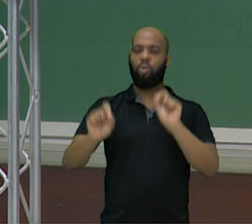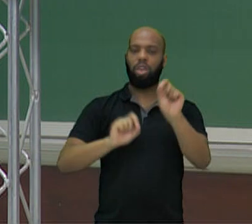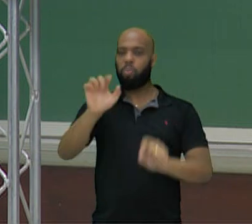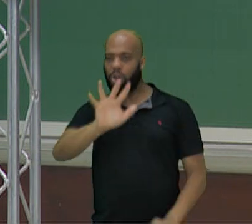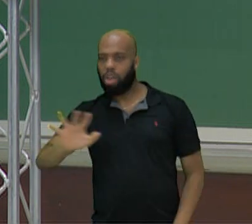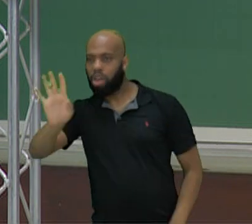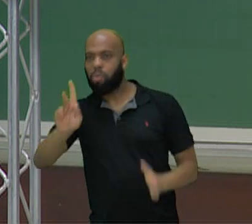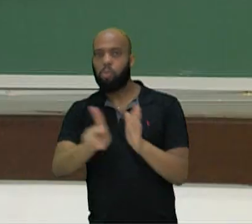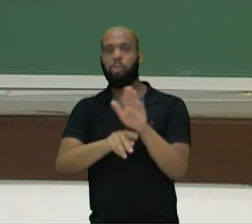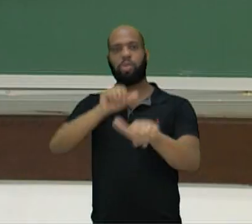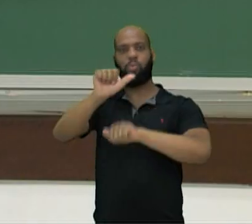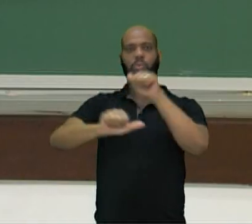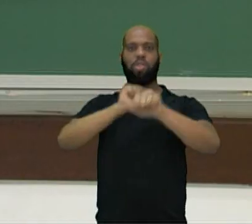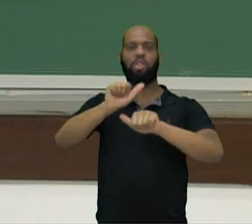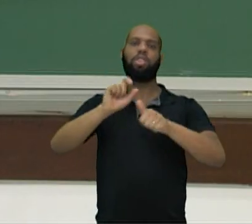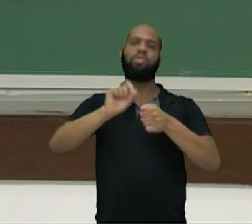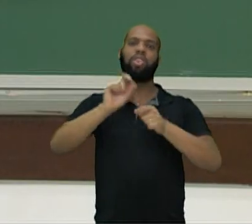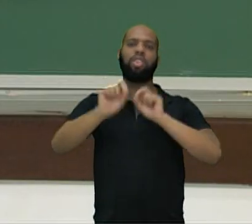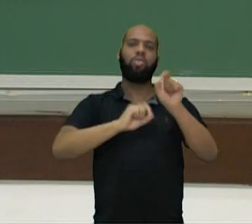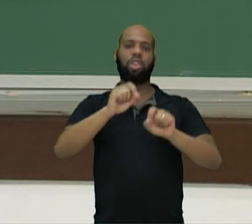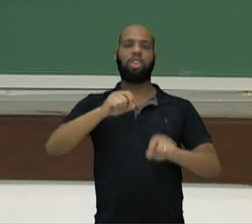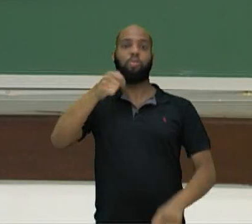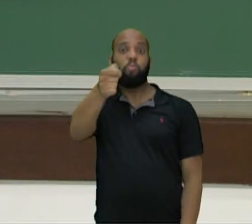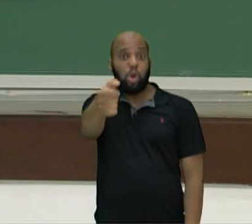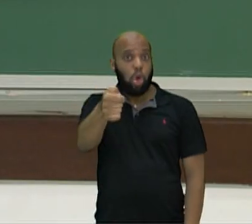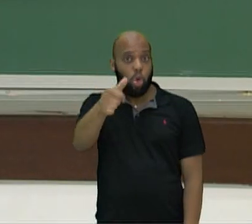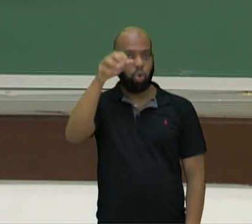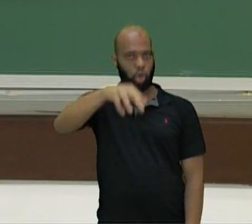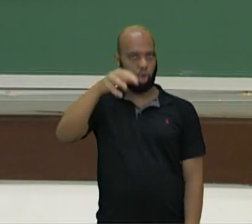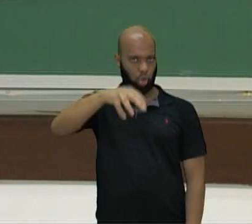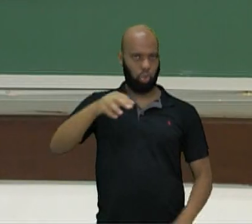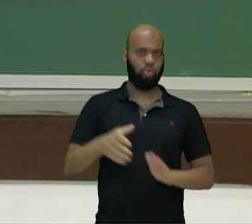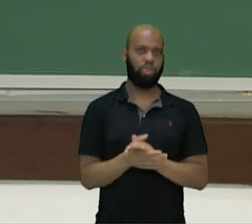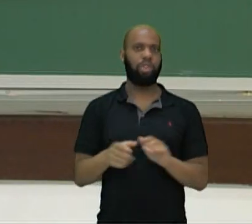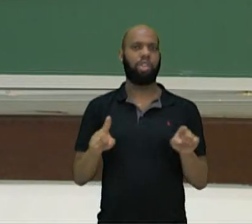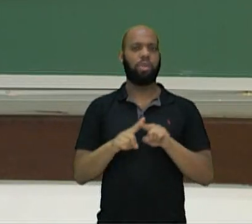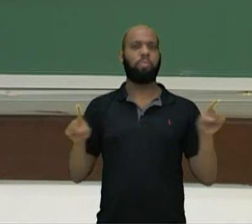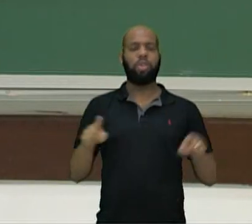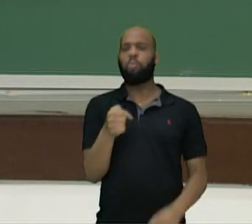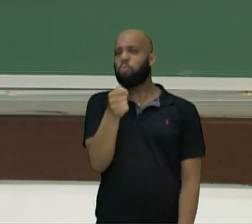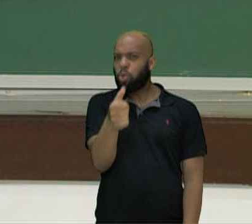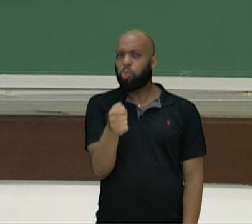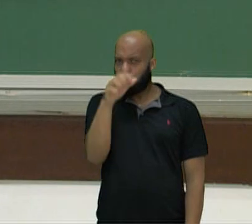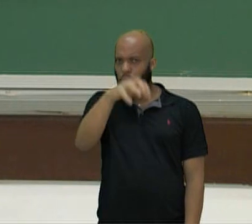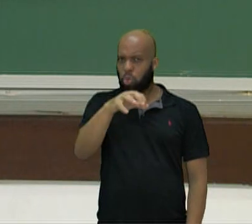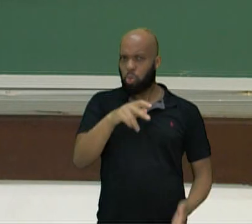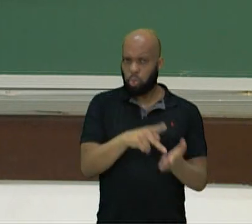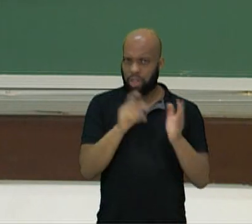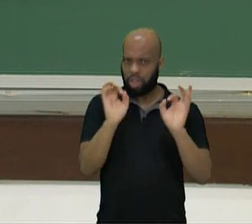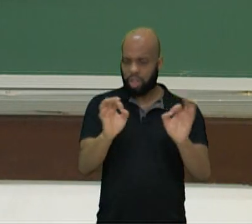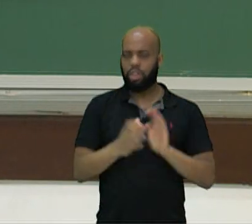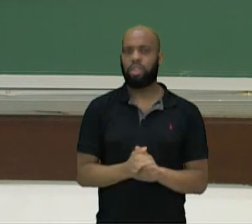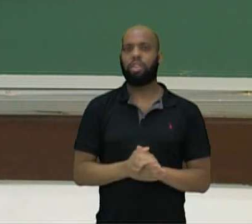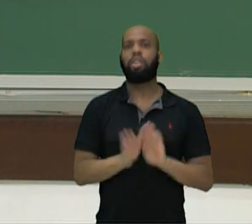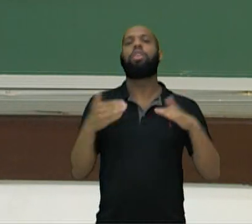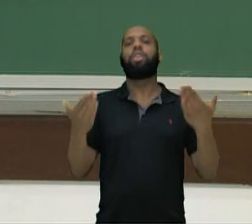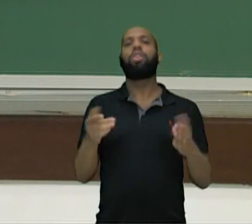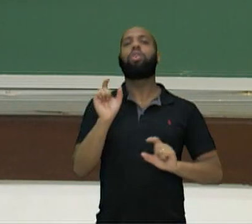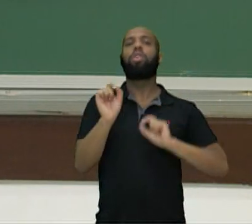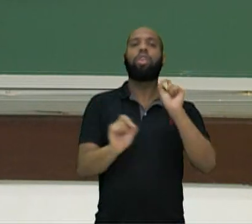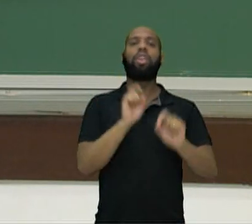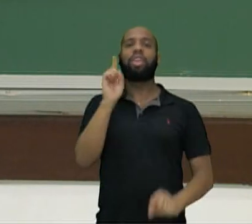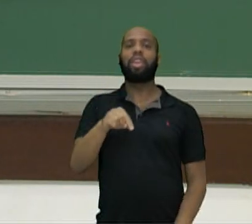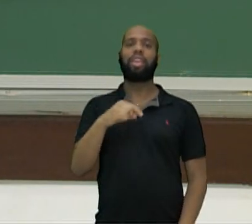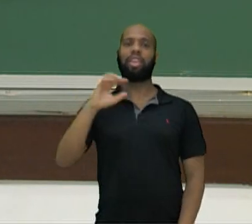você tenha um pouco de chuva, mas não é bem pouco mesmo, ok? O que define, então,